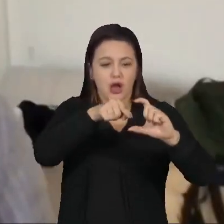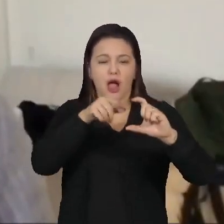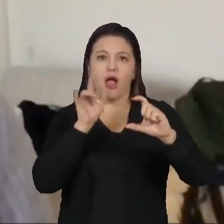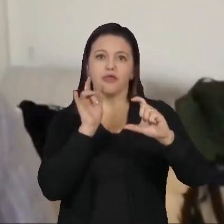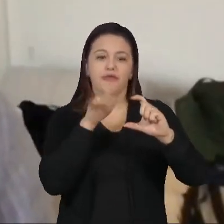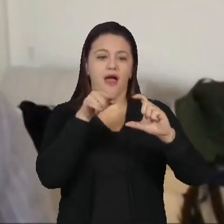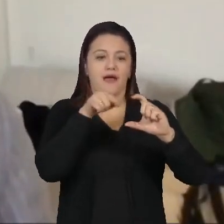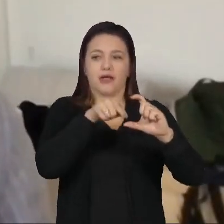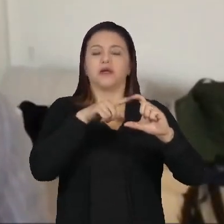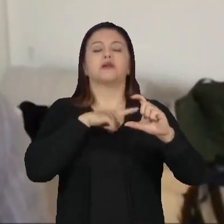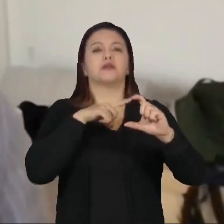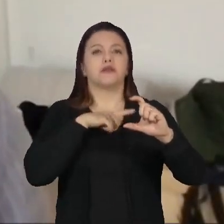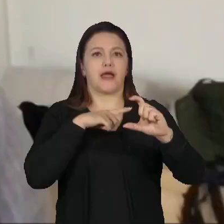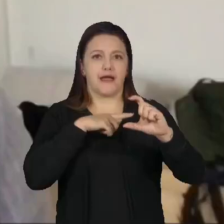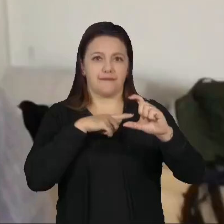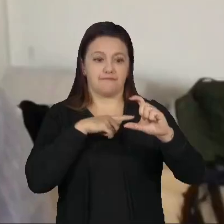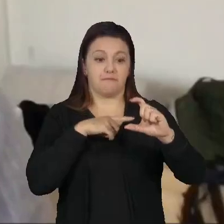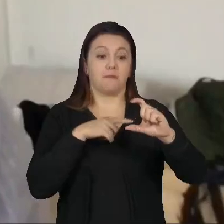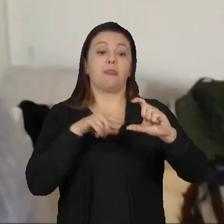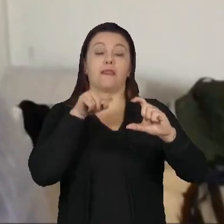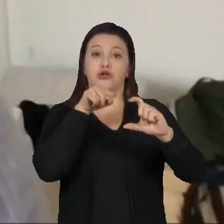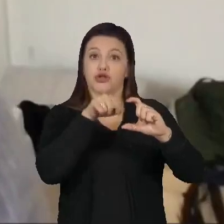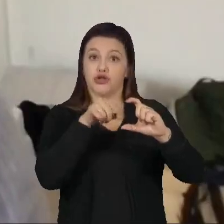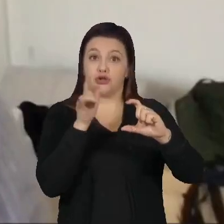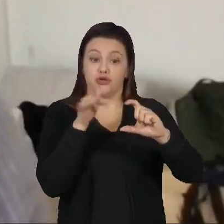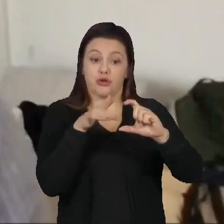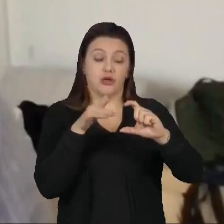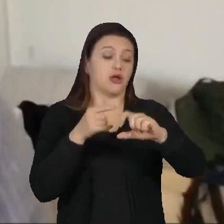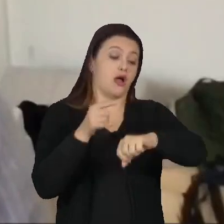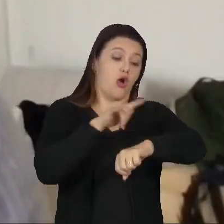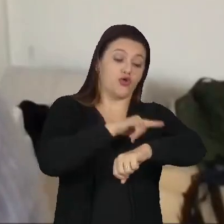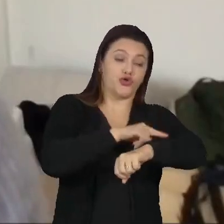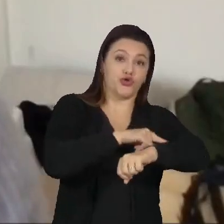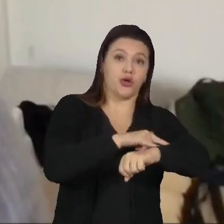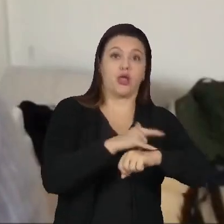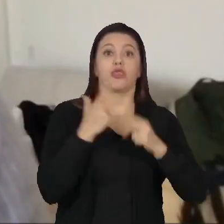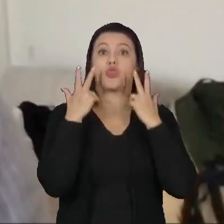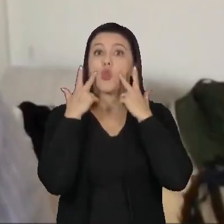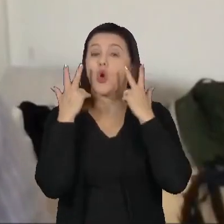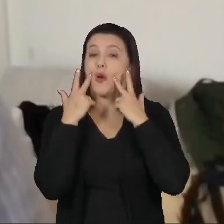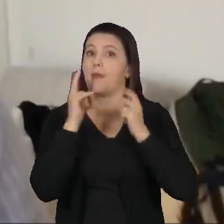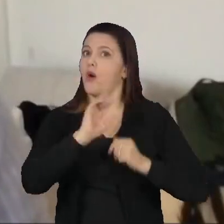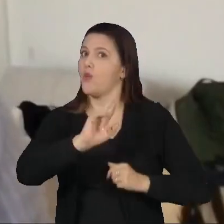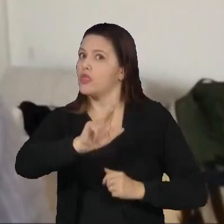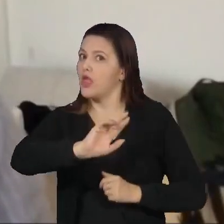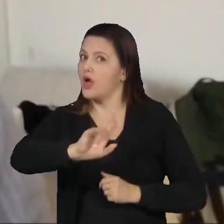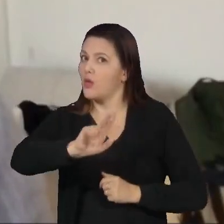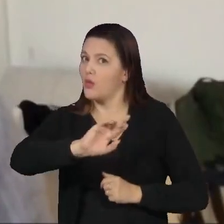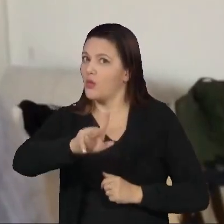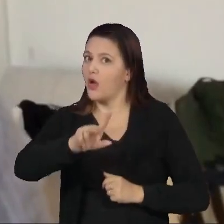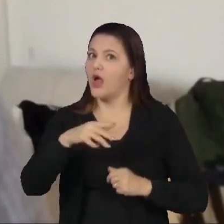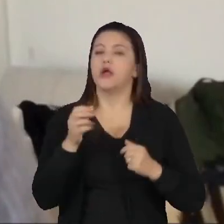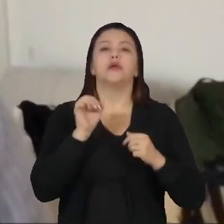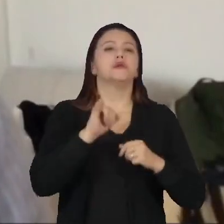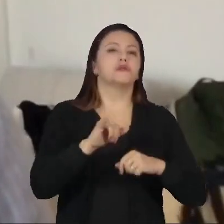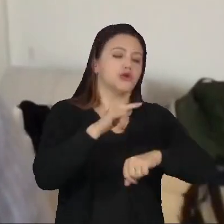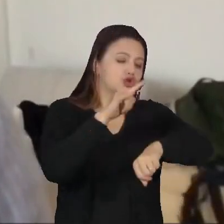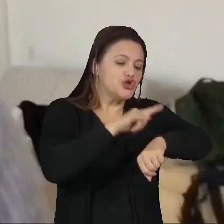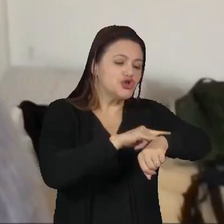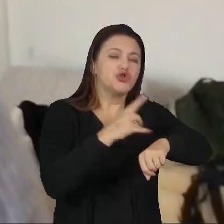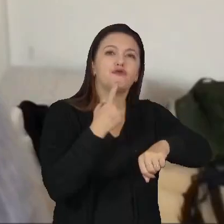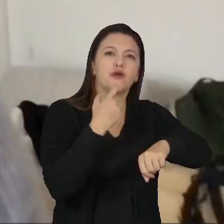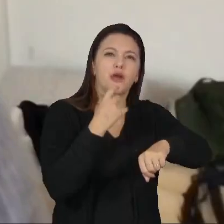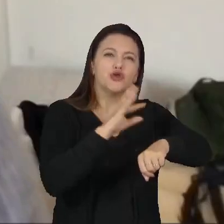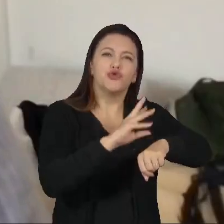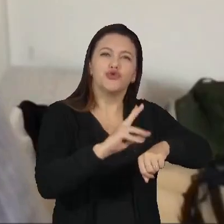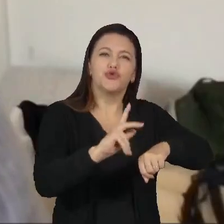é normal. E mesmo que isso aconteça uma vez só e deixe de acontecer depois, e resolva espontaneamente, isso